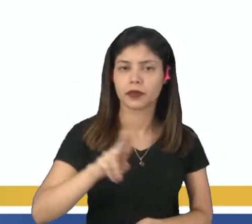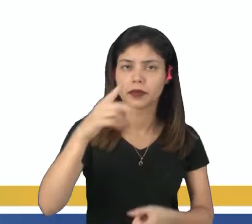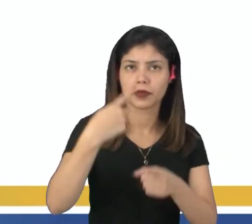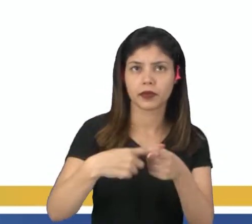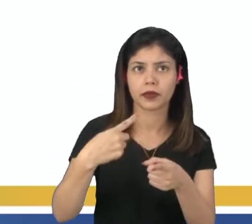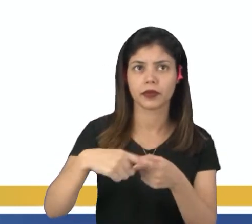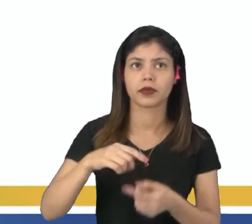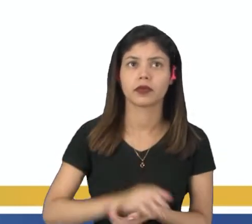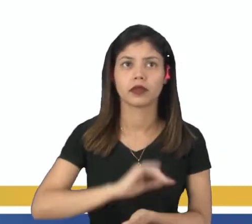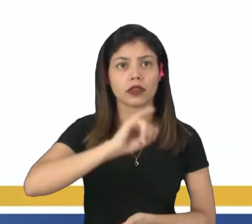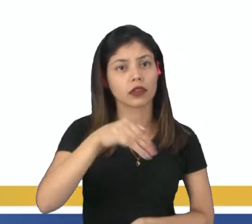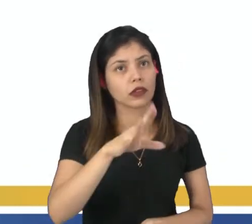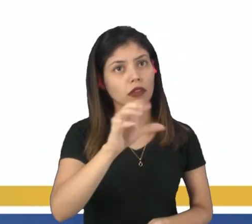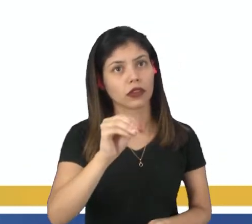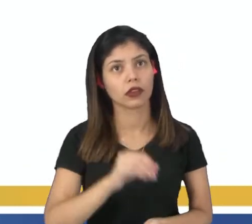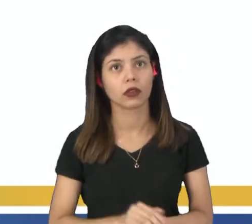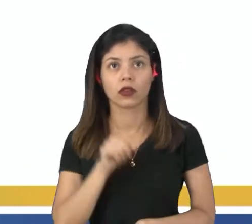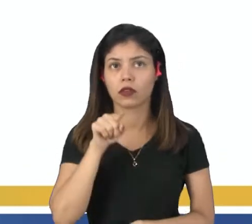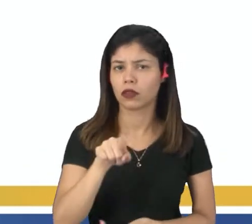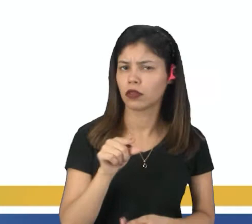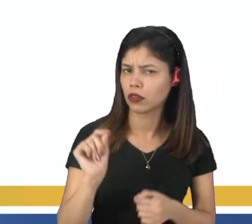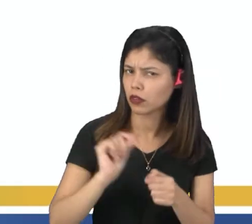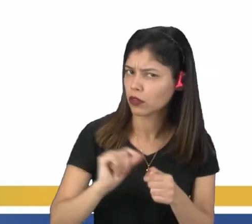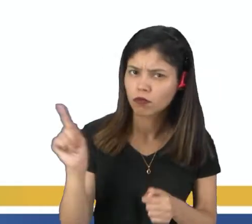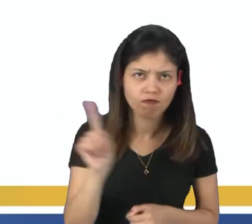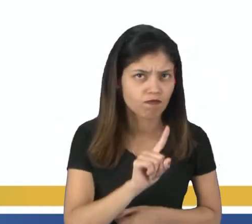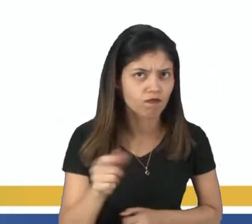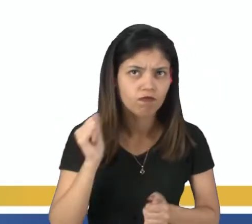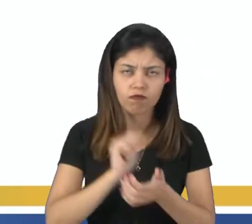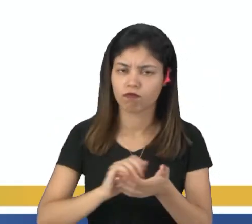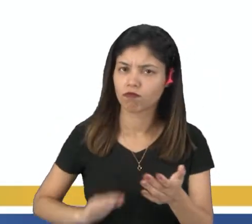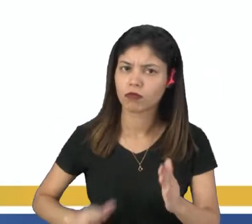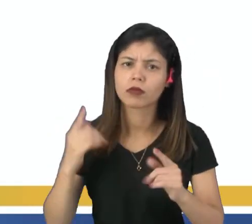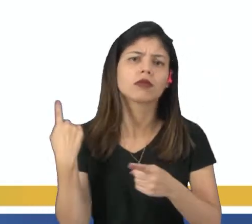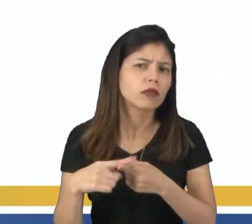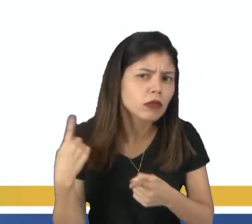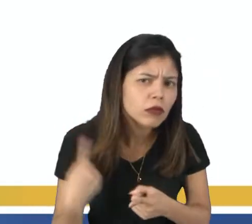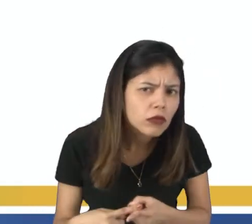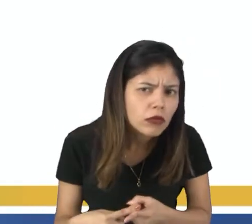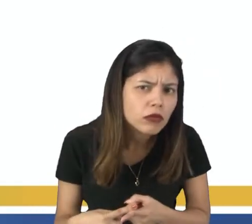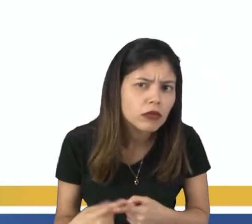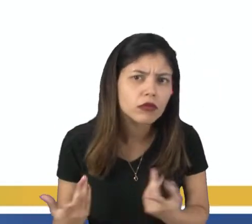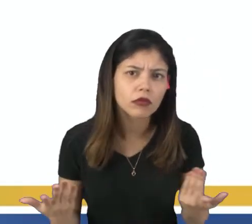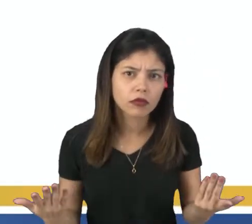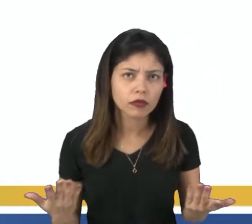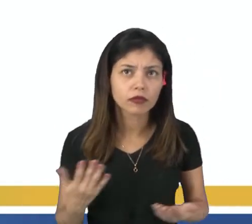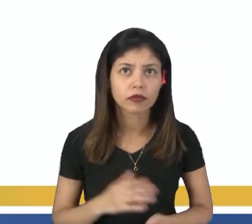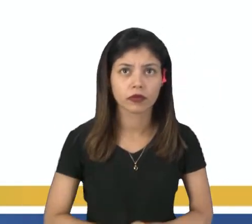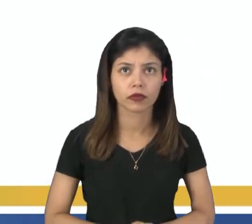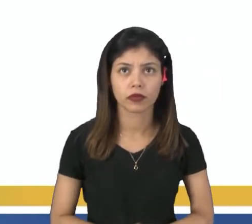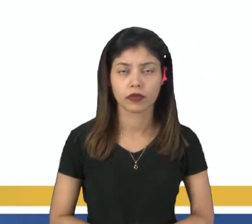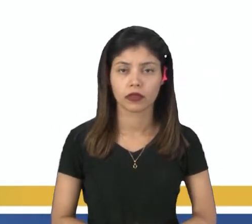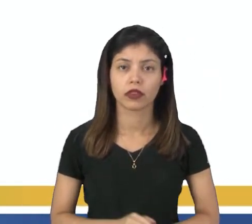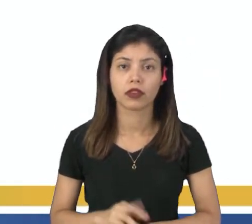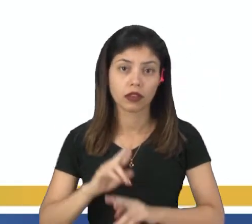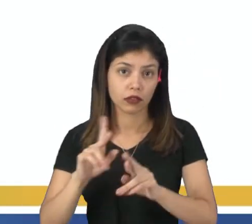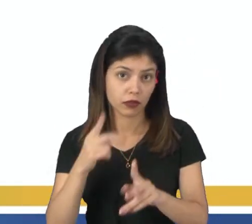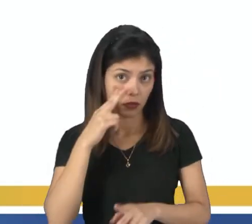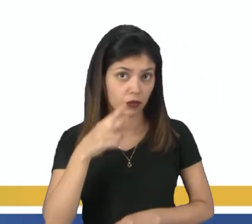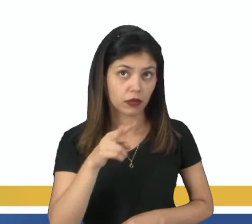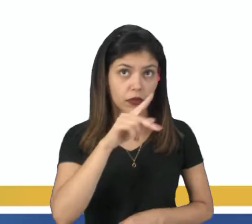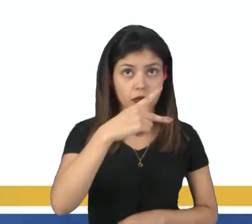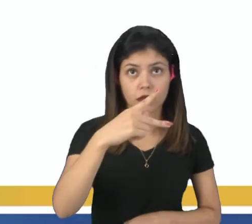desse porquê. Joãozinho, você não fez os trabalhos de casa por quê? Vejam aí o